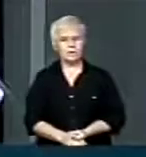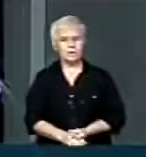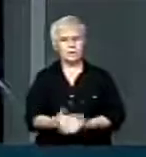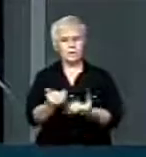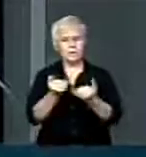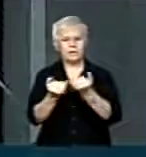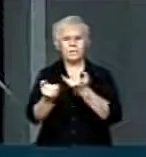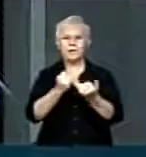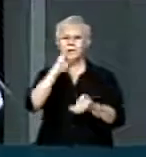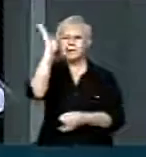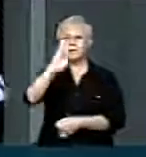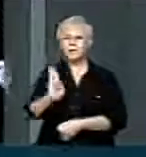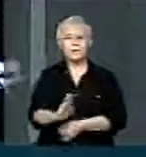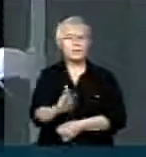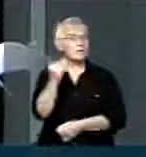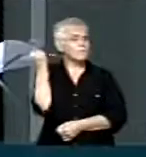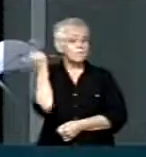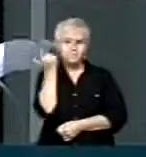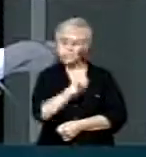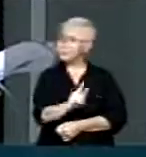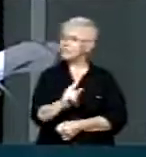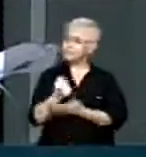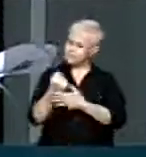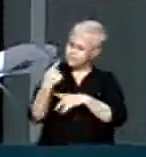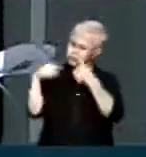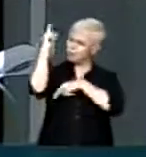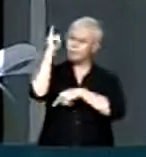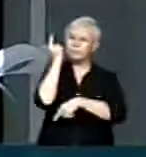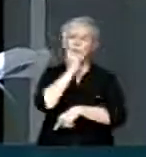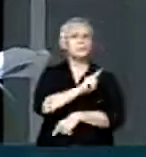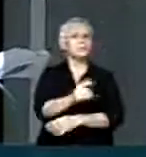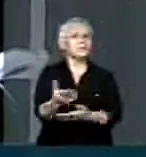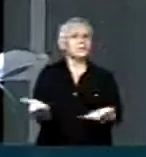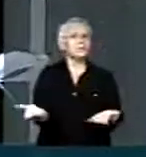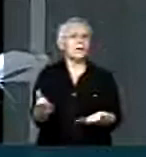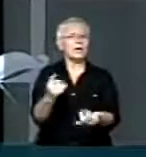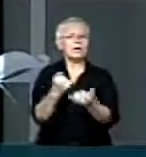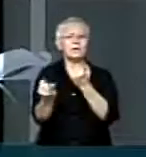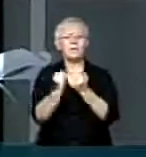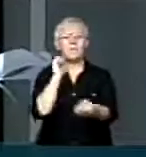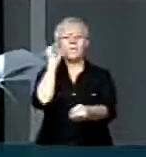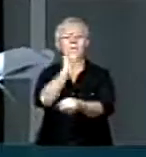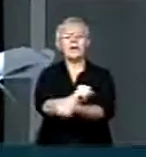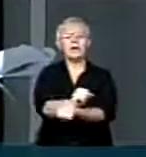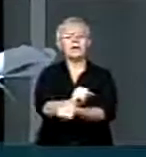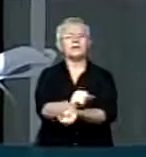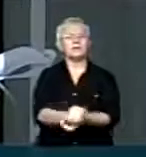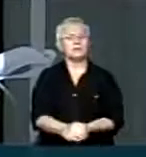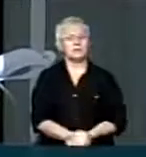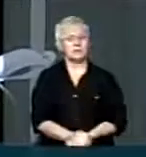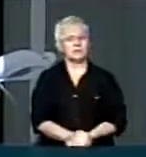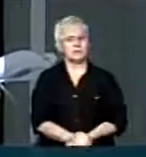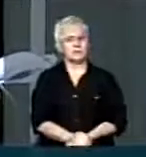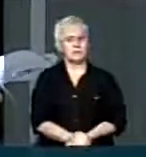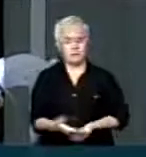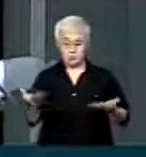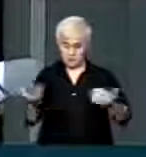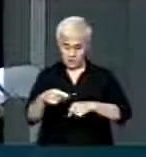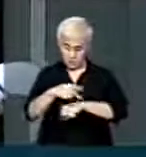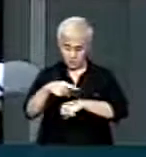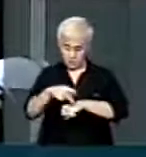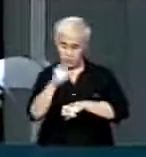Brasil não consegue caminhar, não consegue avançar. Esse país que